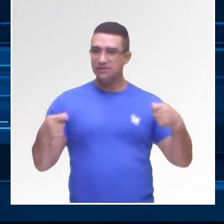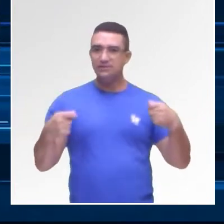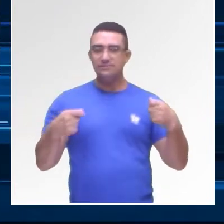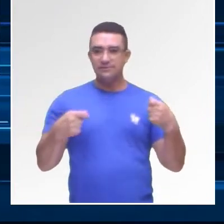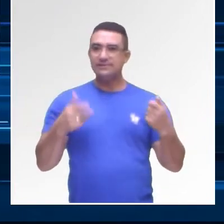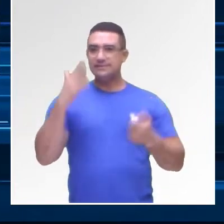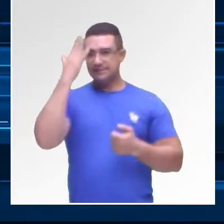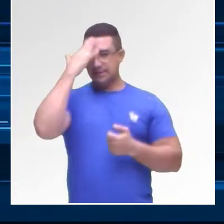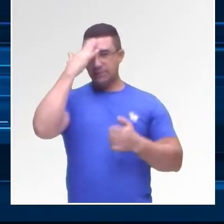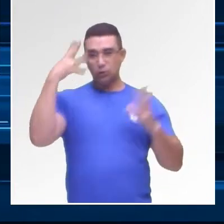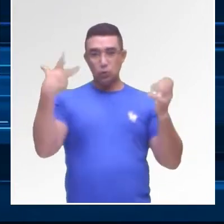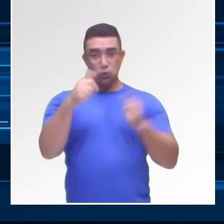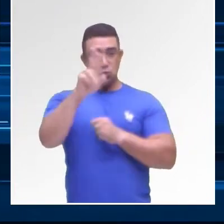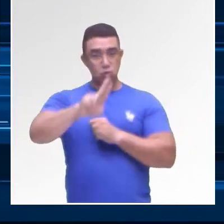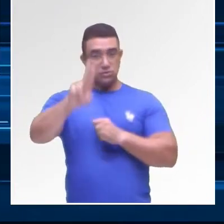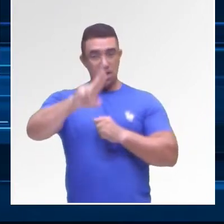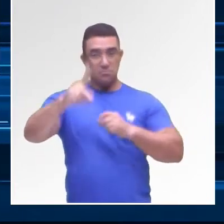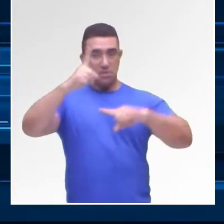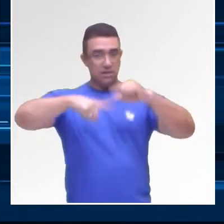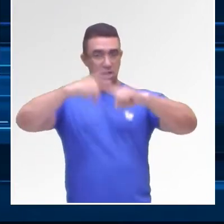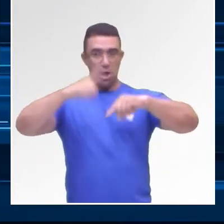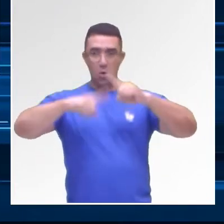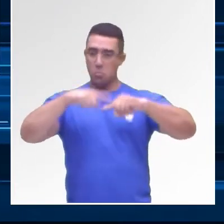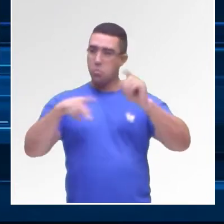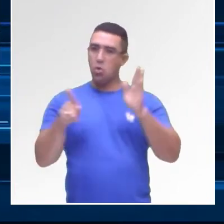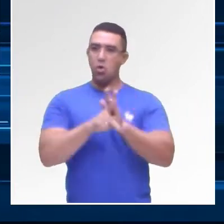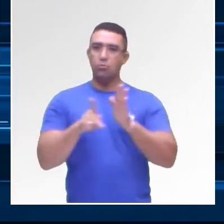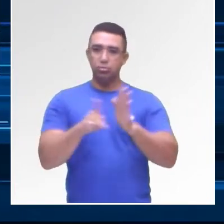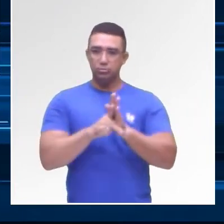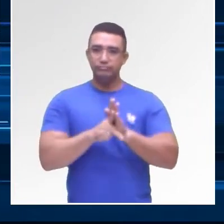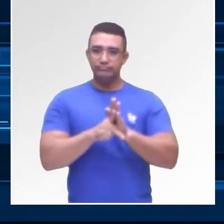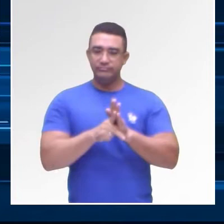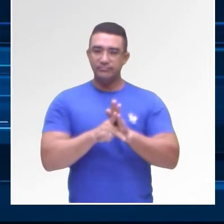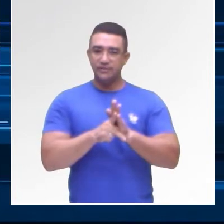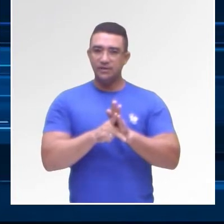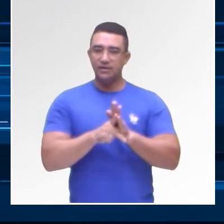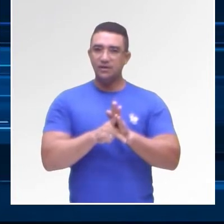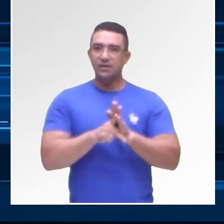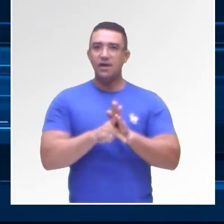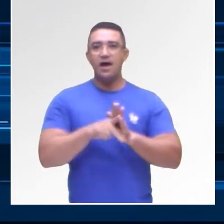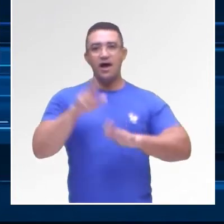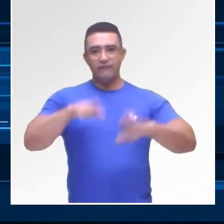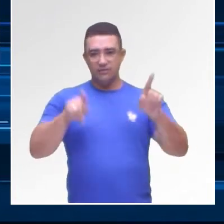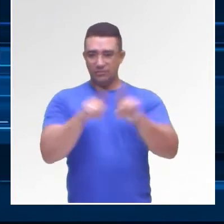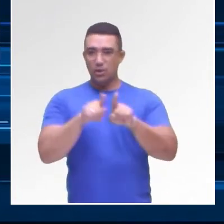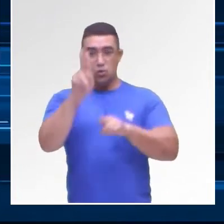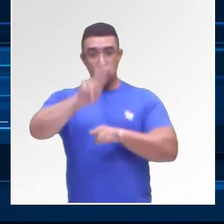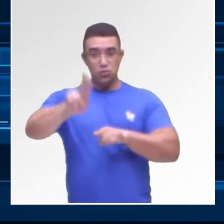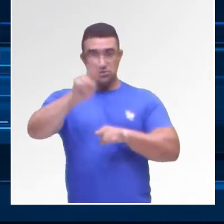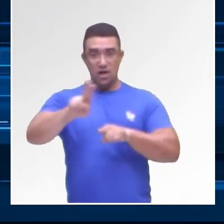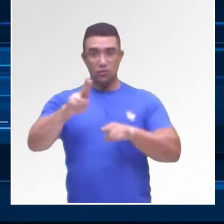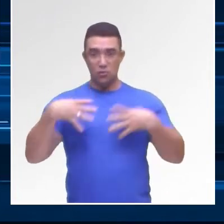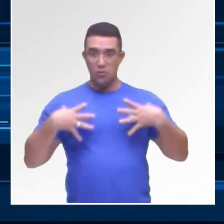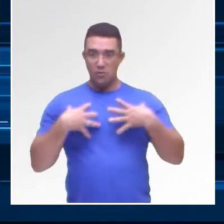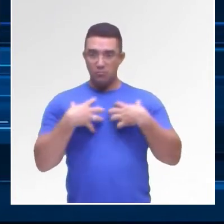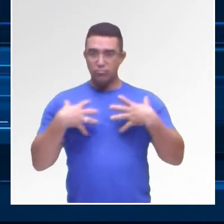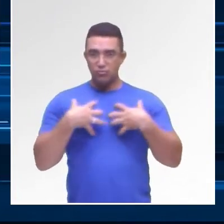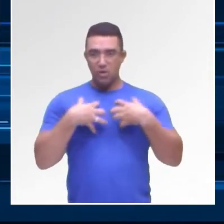utilizando equipamentos ou simplesmente com a própria capacidade pulmonar. Então